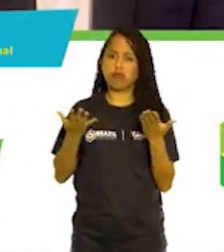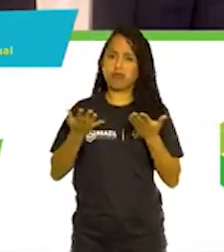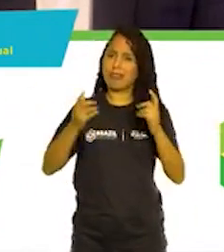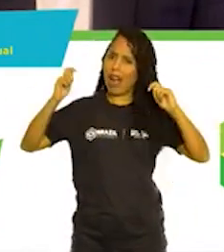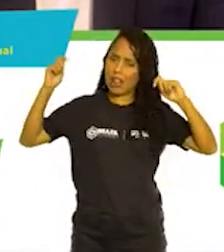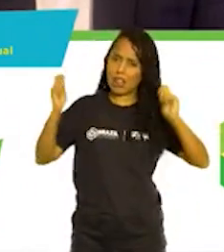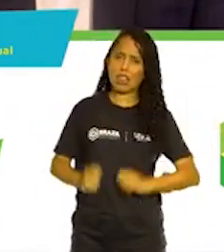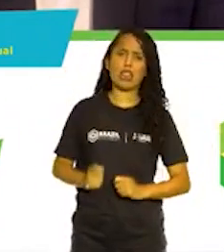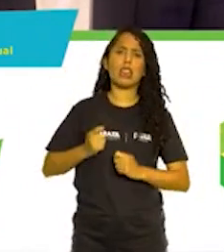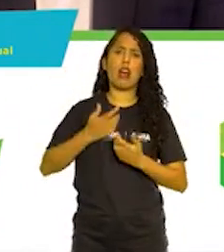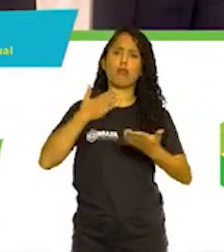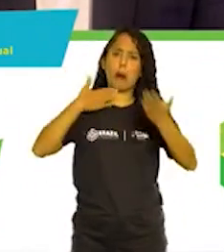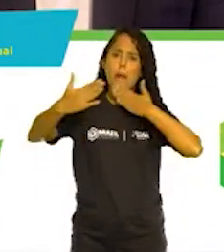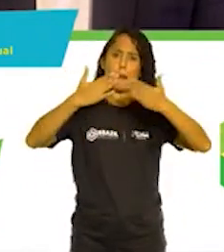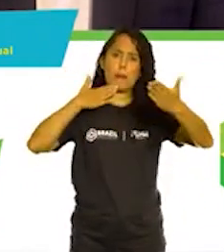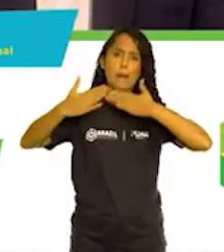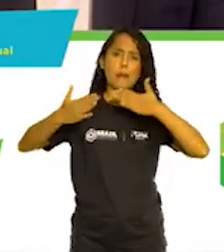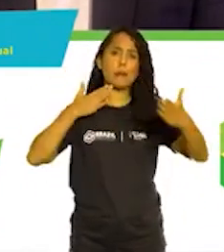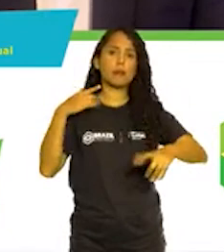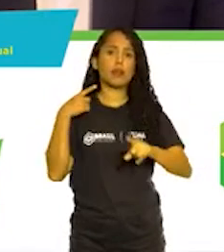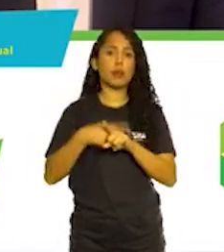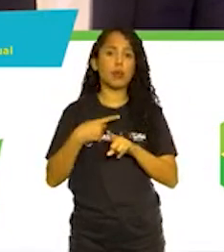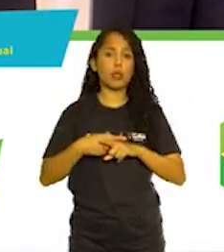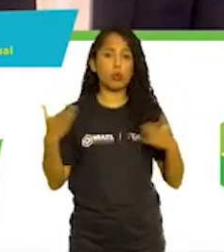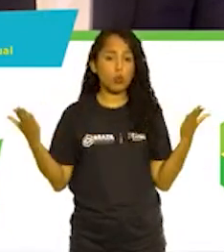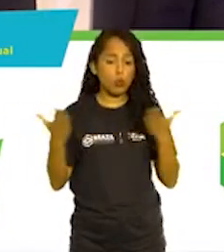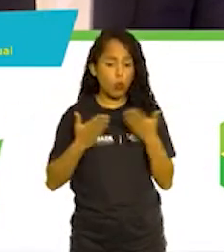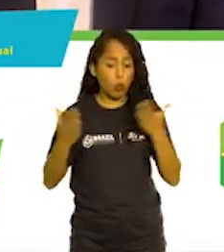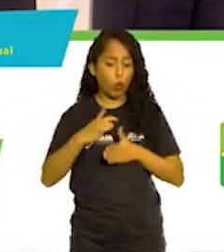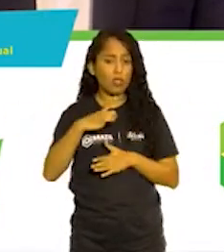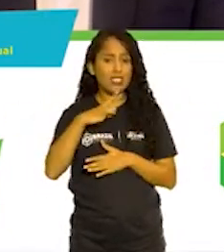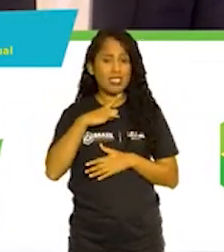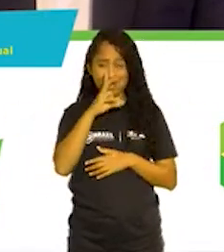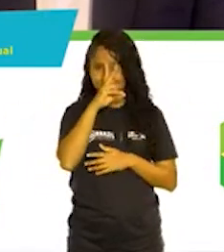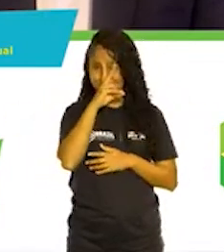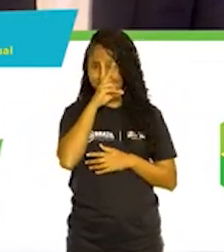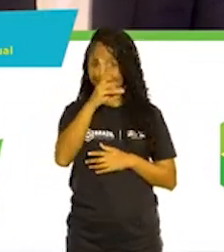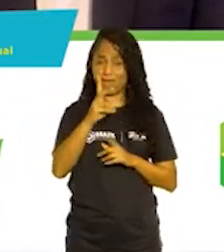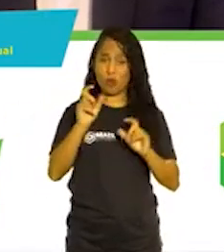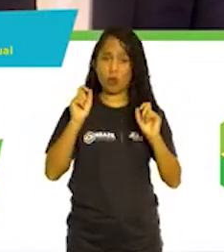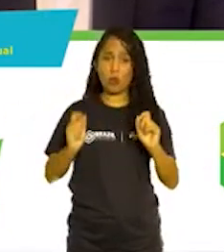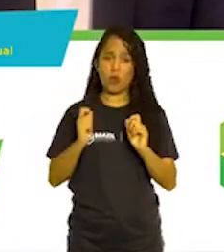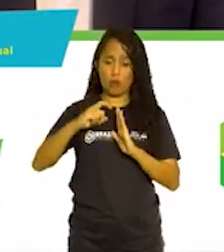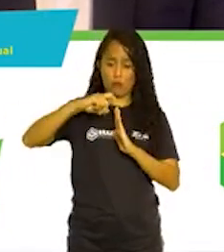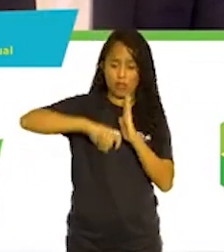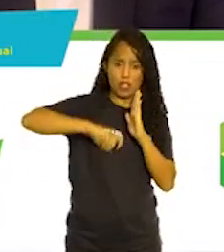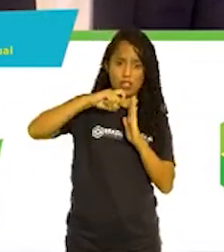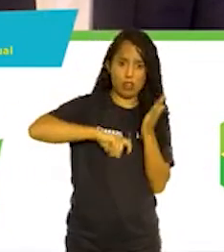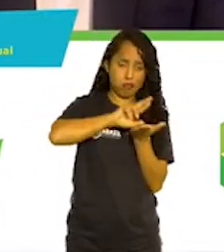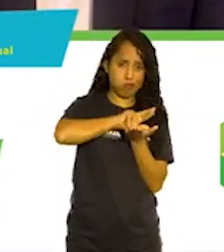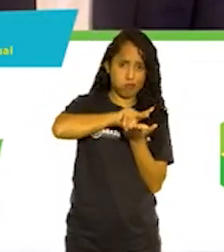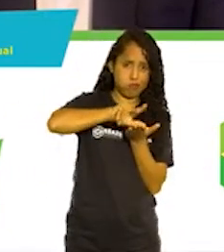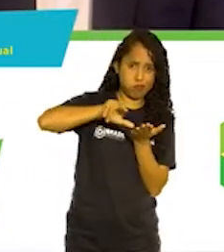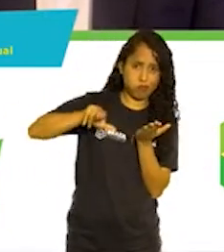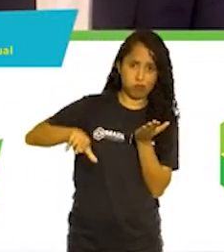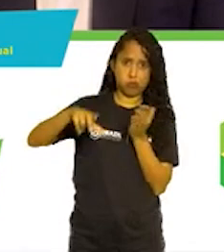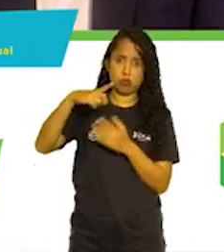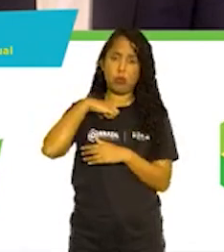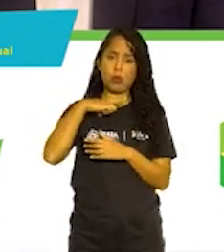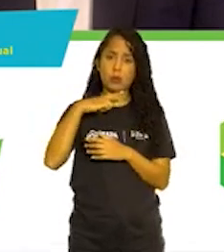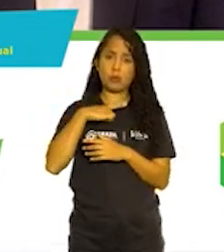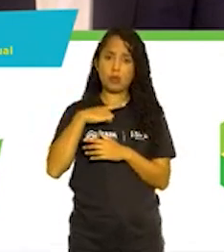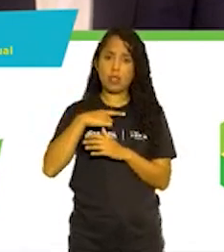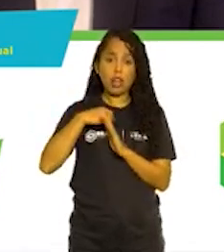uma conjuntura muito aguda dessa questão fiscal no Brasil, né? A gente está vendo o que aconteceu